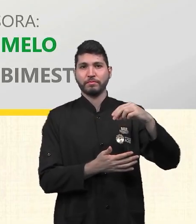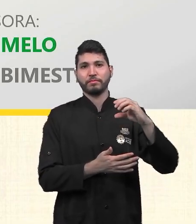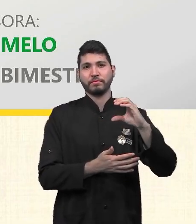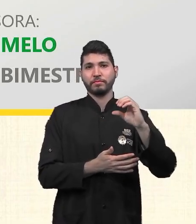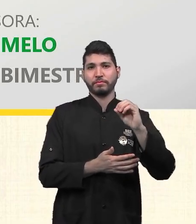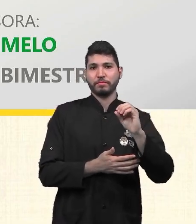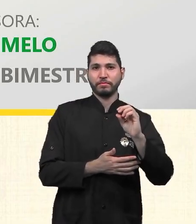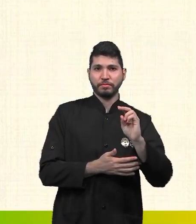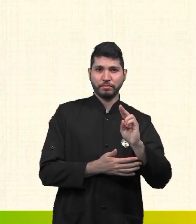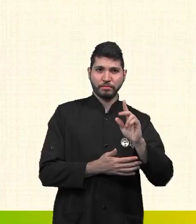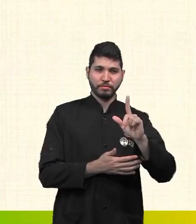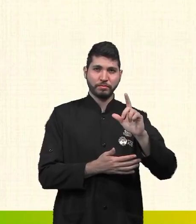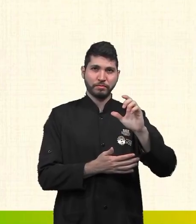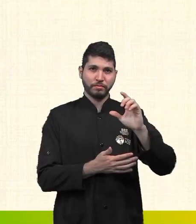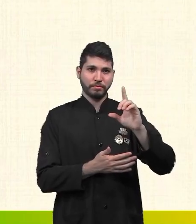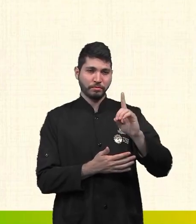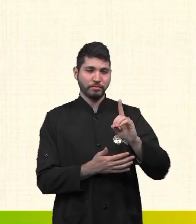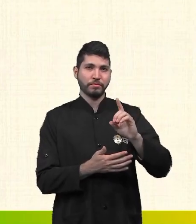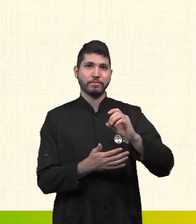o might.